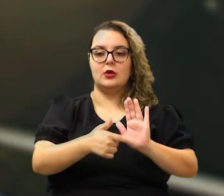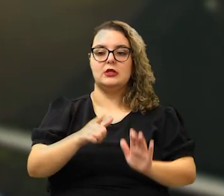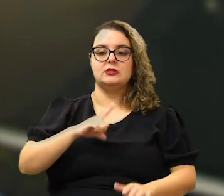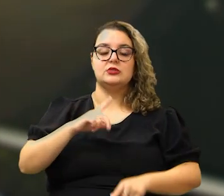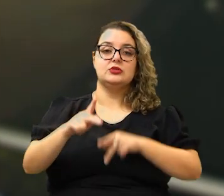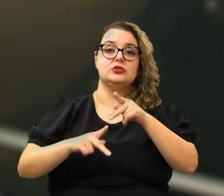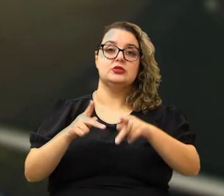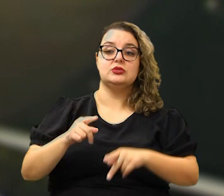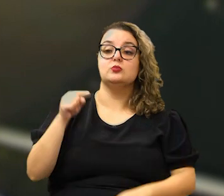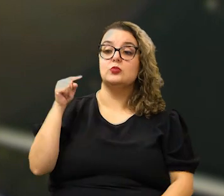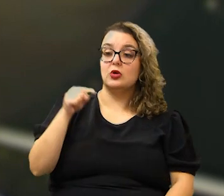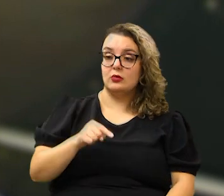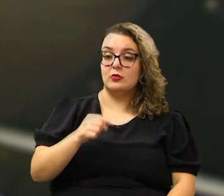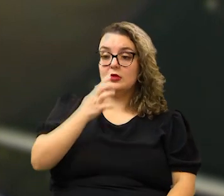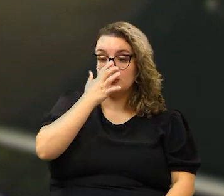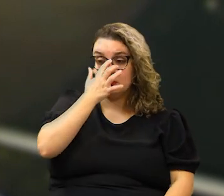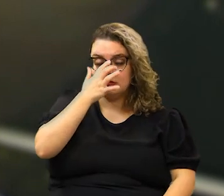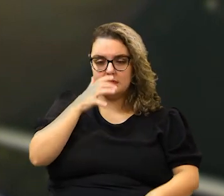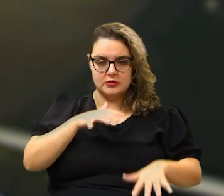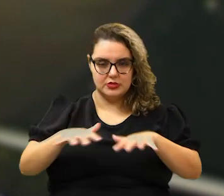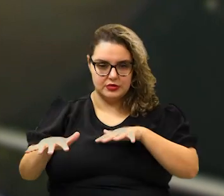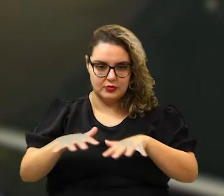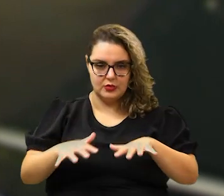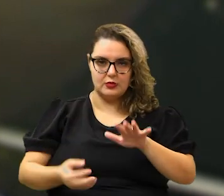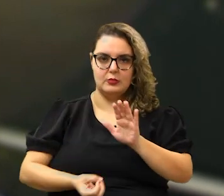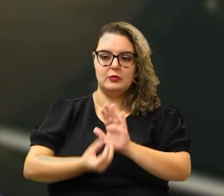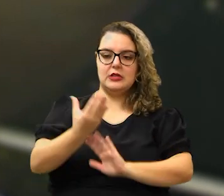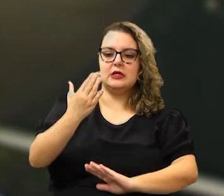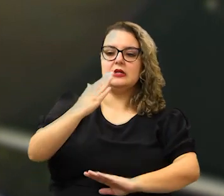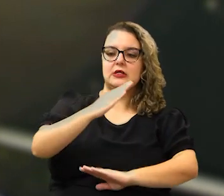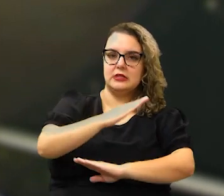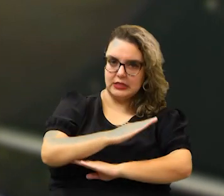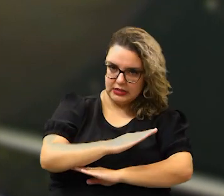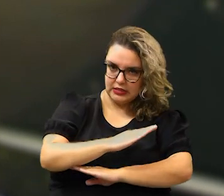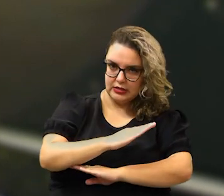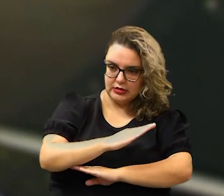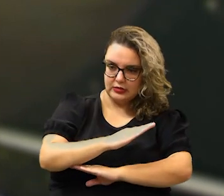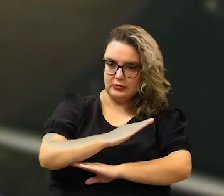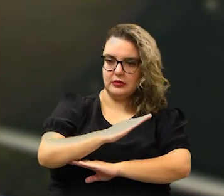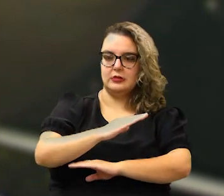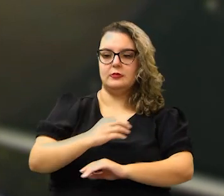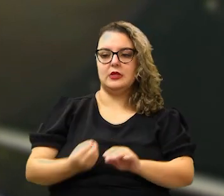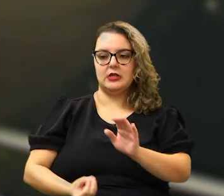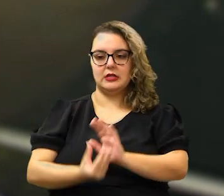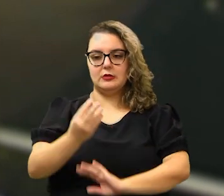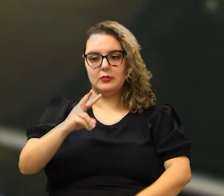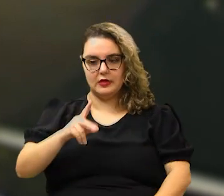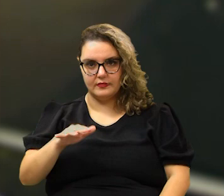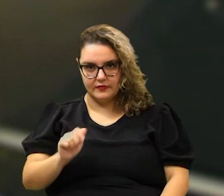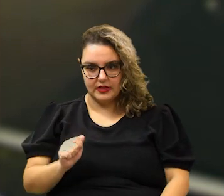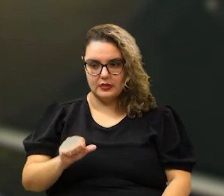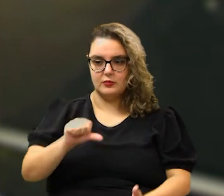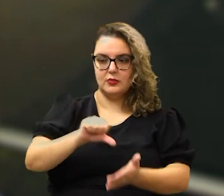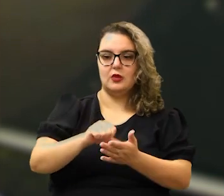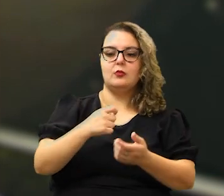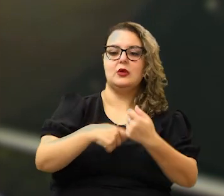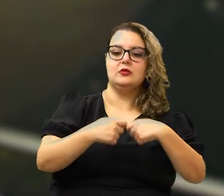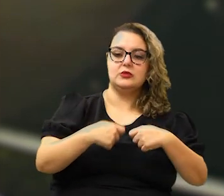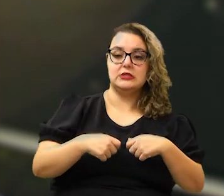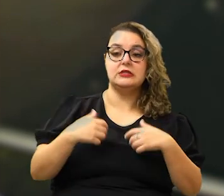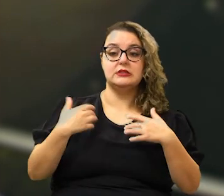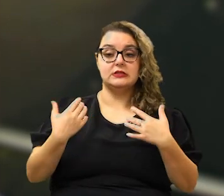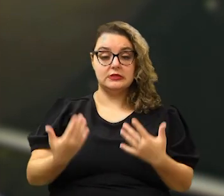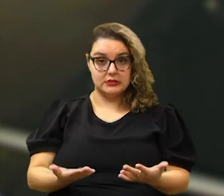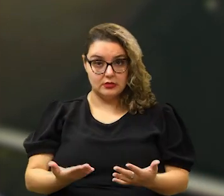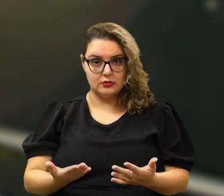uma população ali que estava se movimentando para a criação da Câmara, para a criação da vila, para uma unidade administrativa.